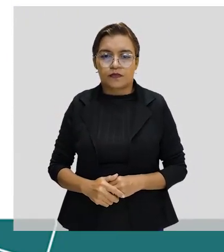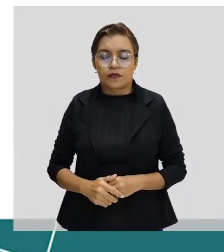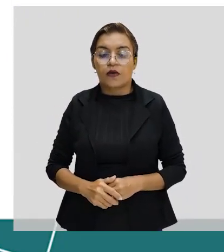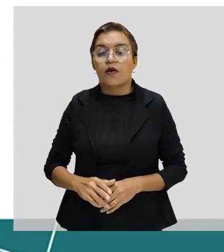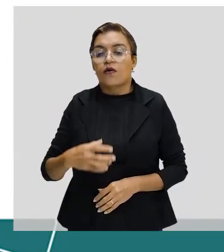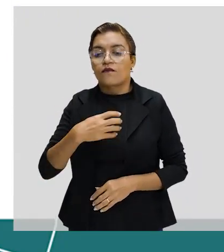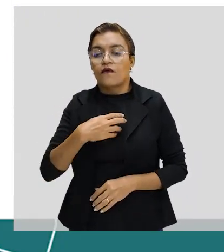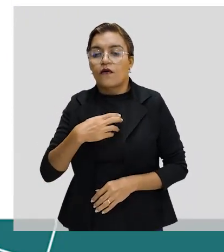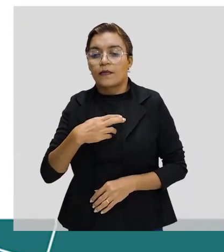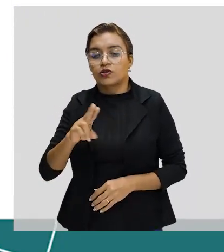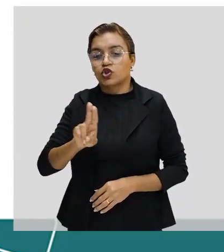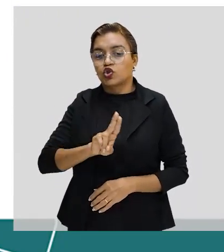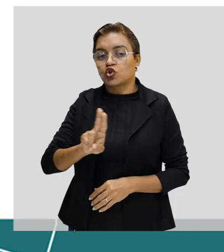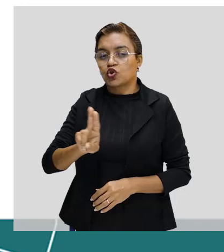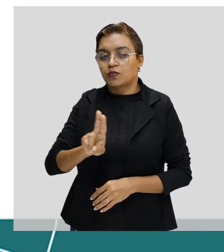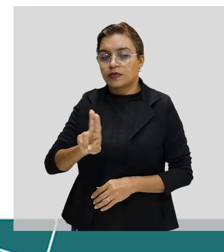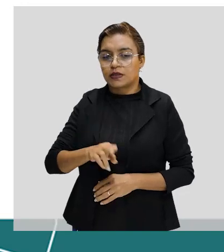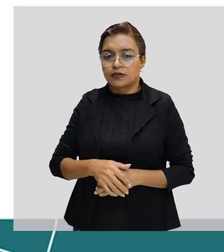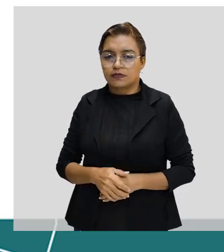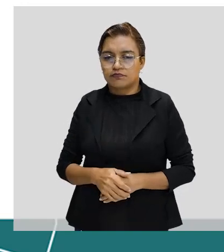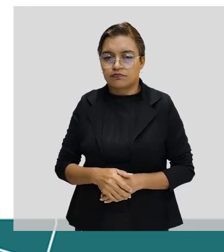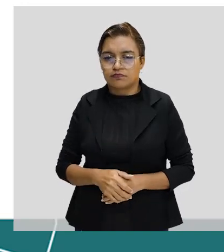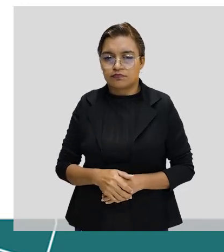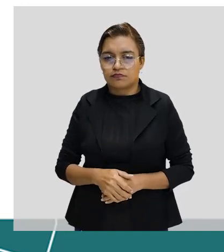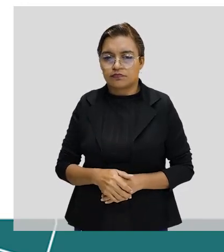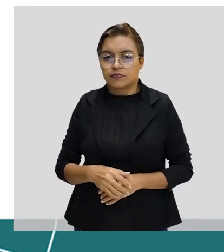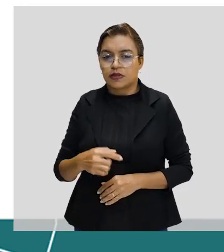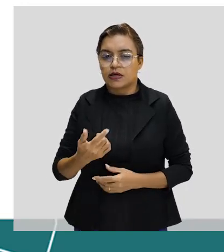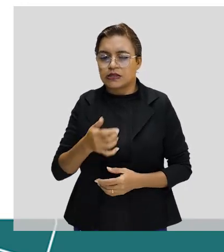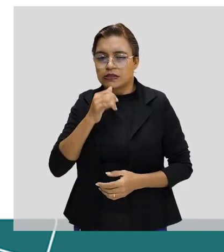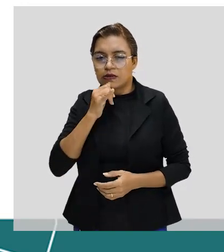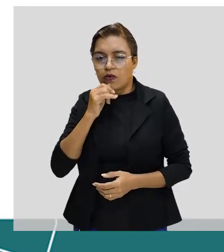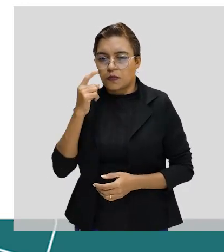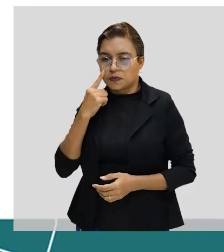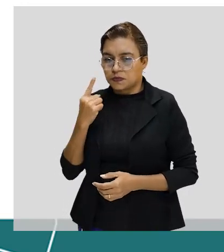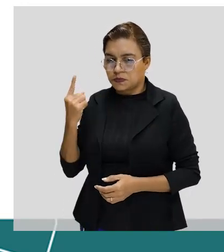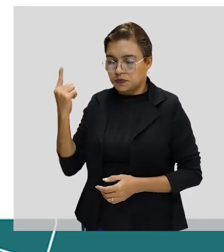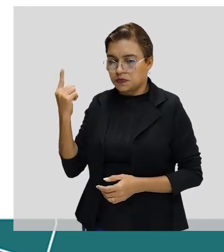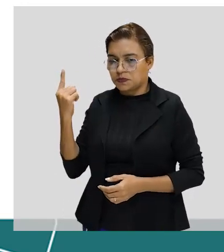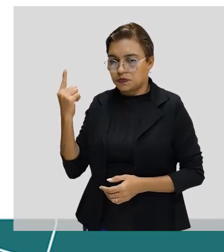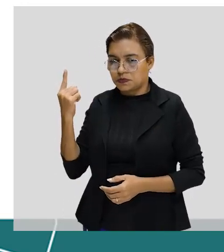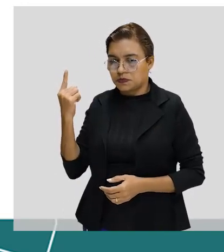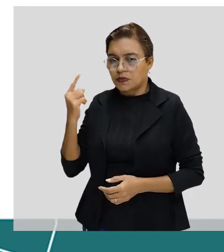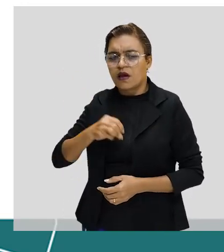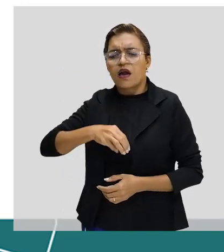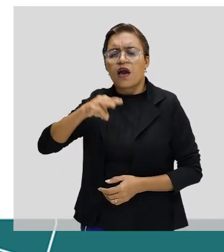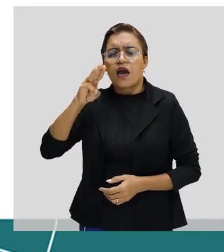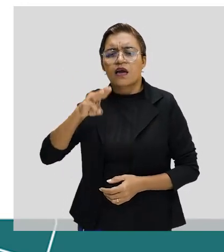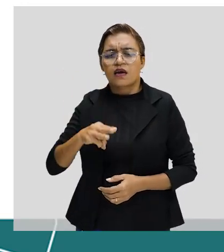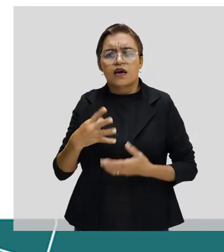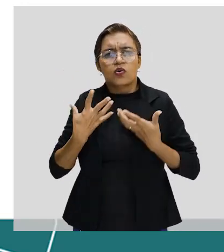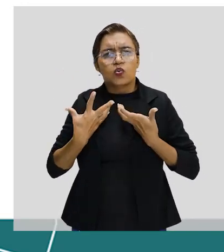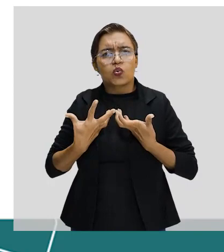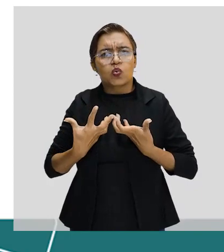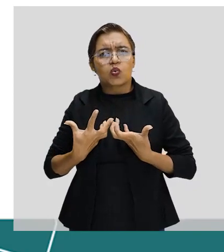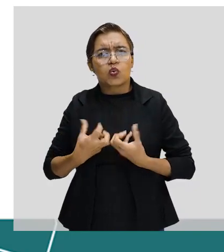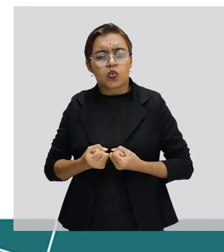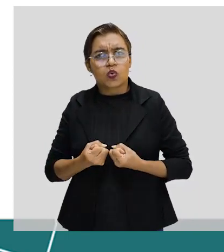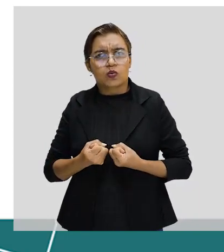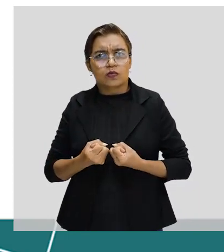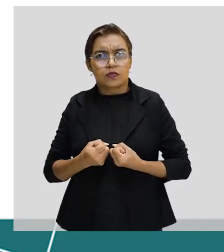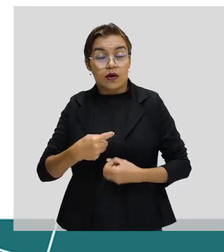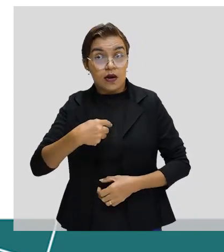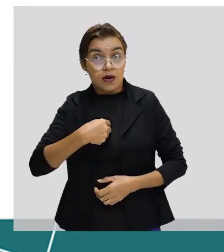final do dia. Quem que estava exausta? Eu que ajudei ou a colega? Então,